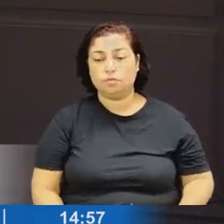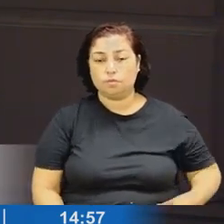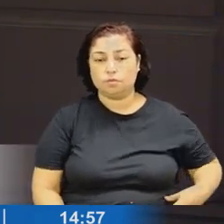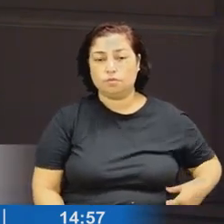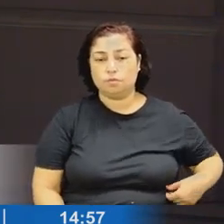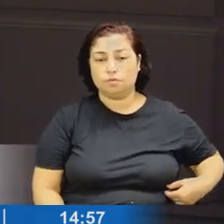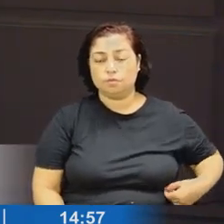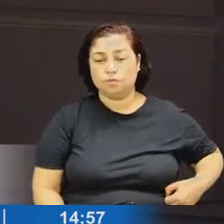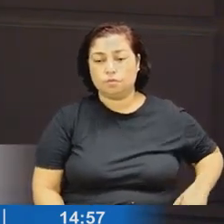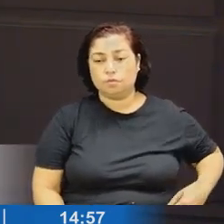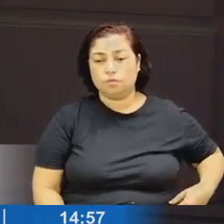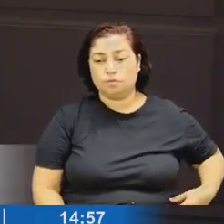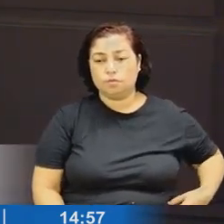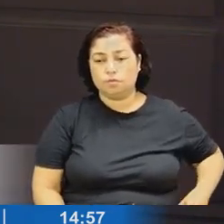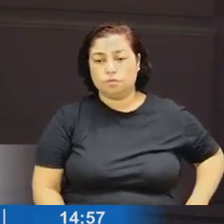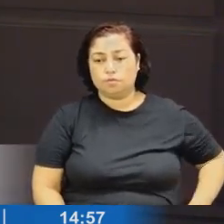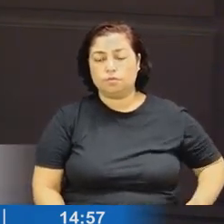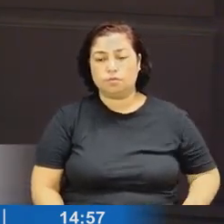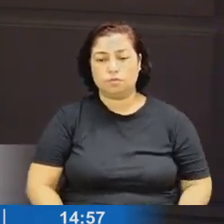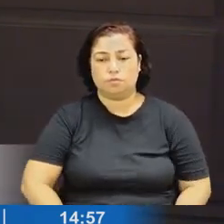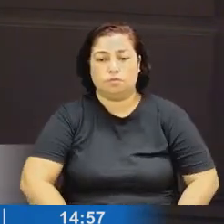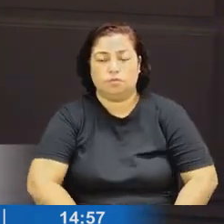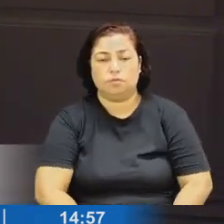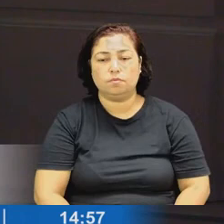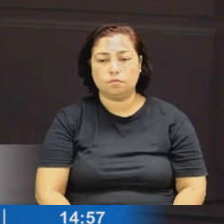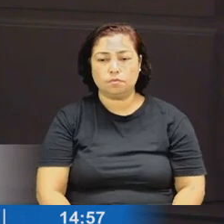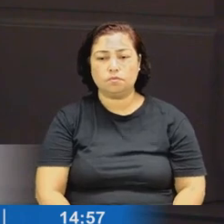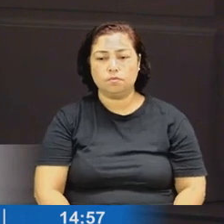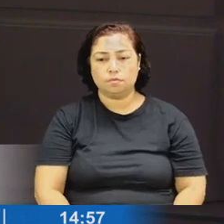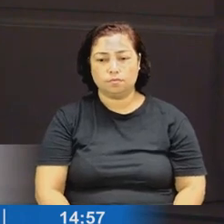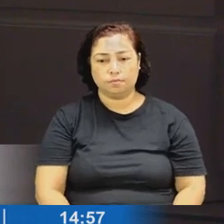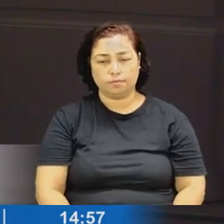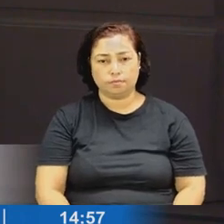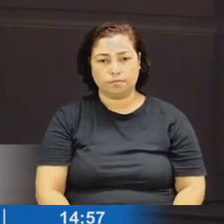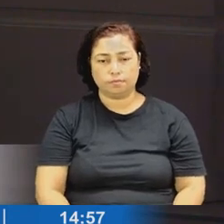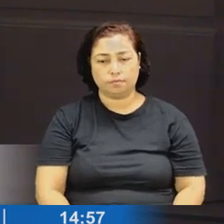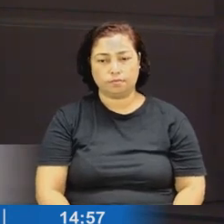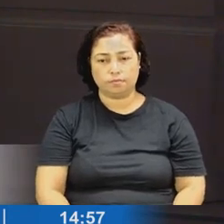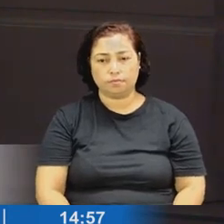daqui de Santos não que que aconteceu Dá um exemplo aí